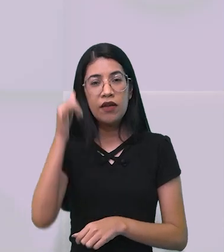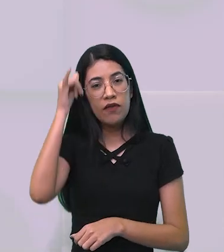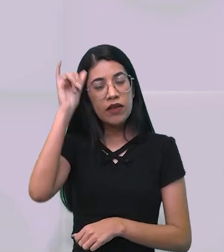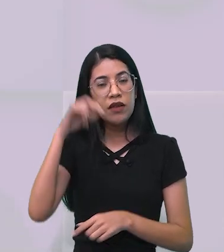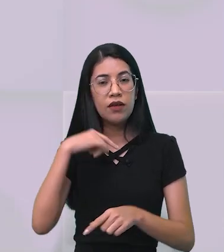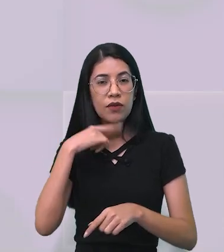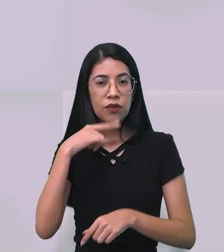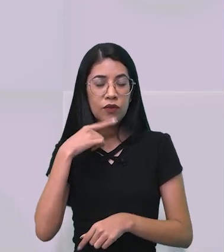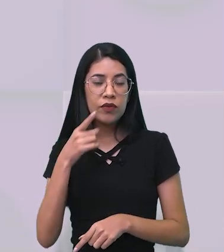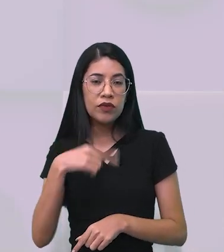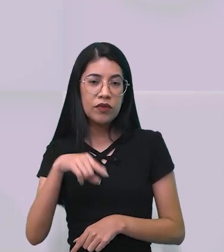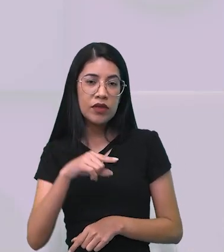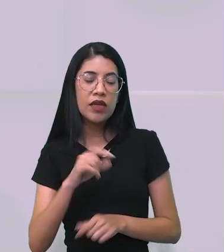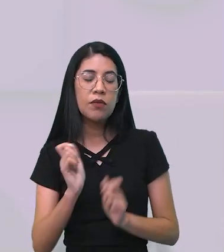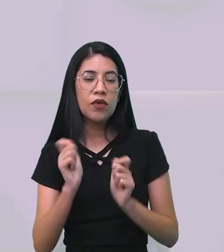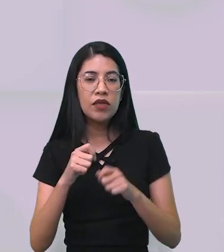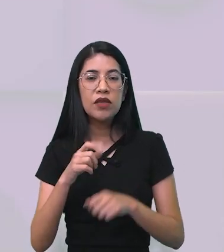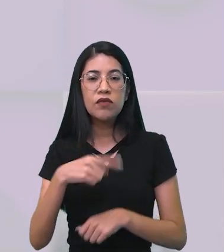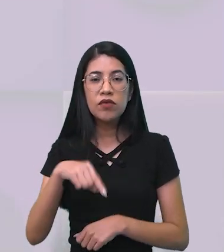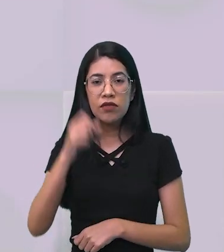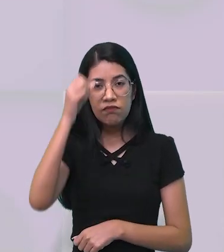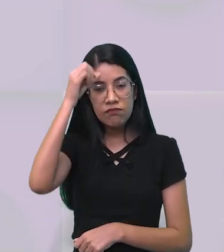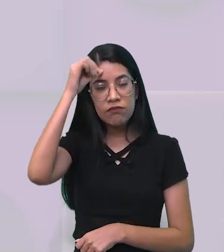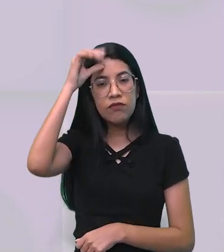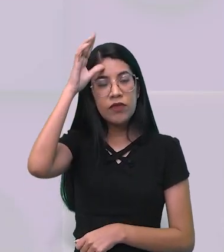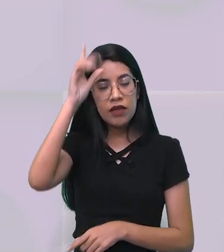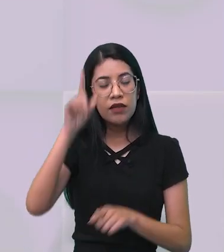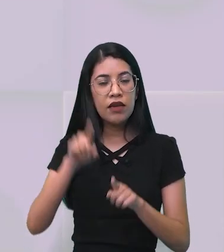vocês consigam aí desenvolver melhor a